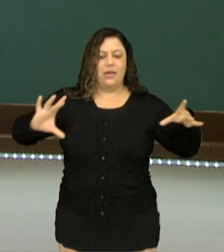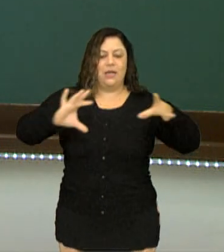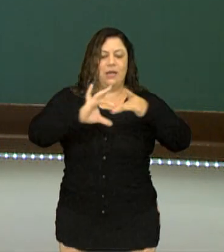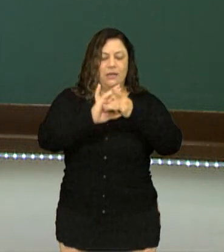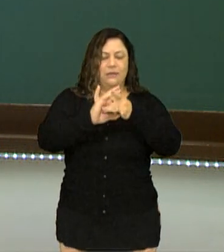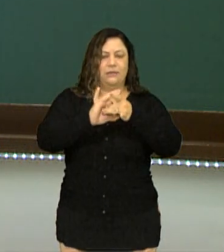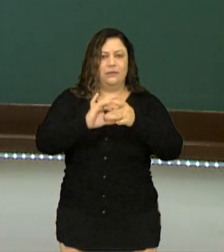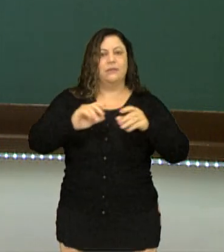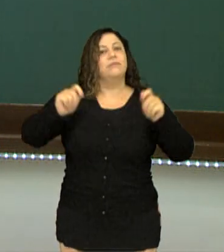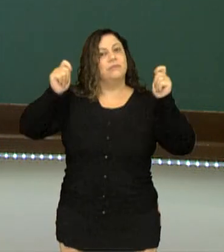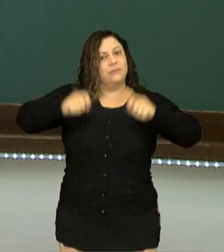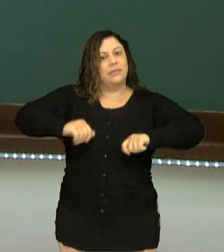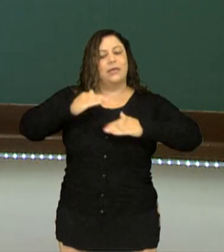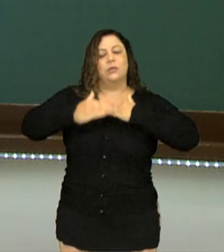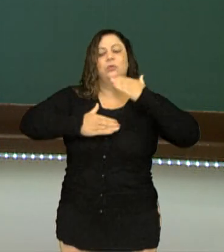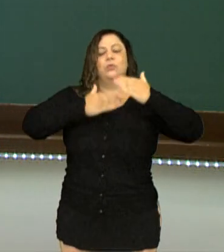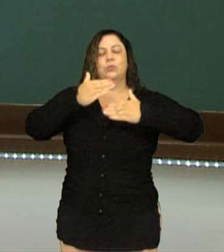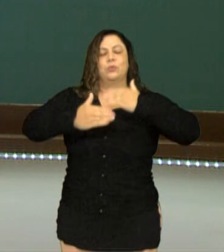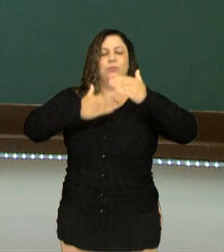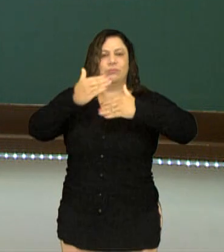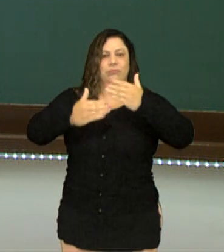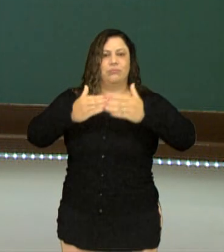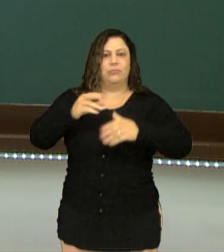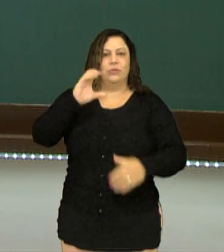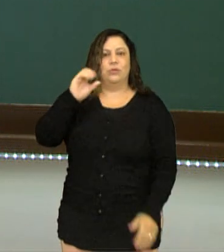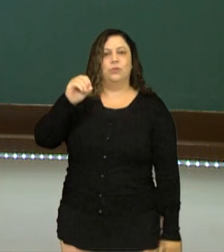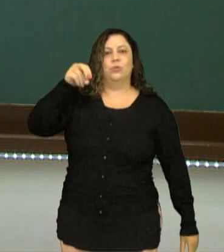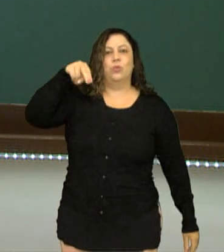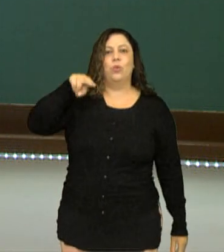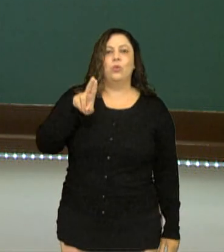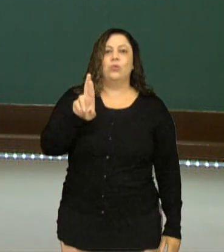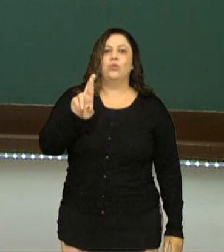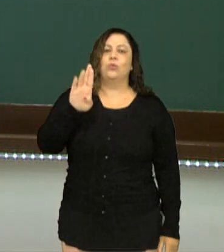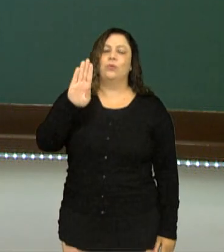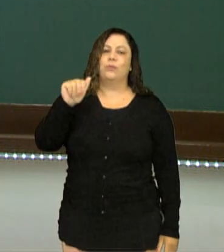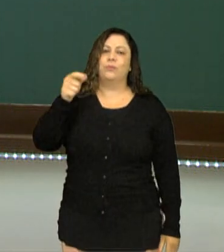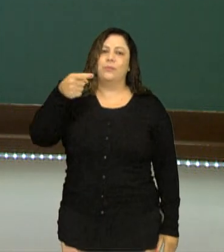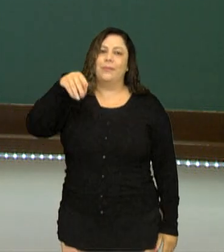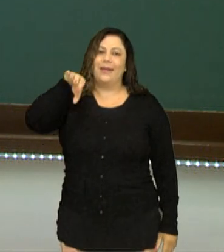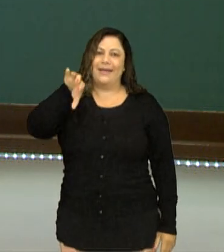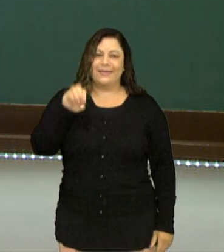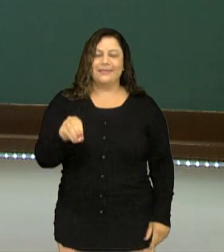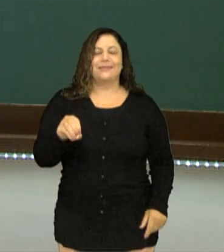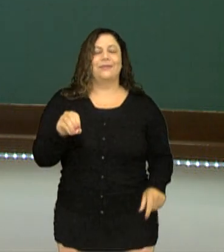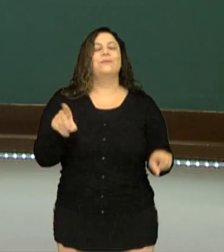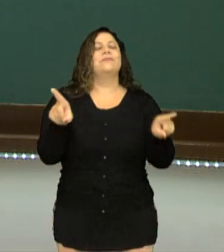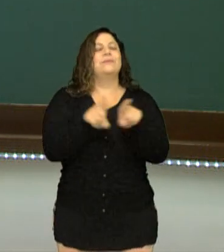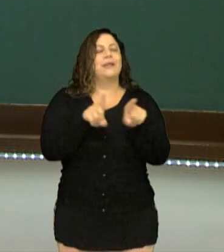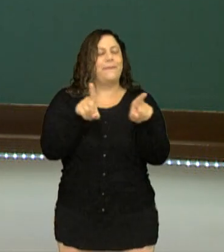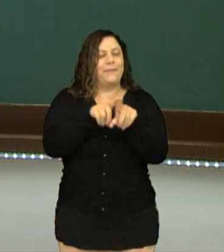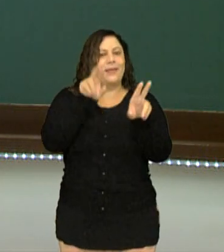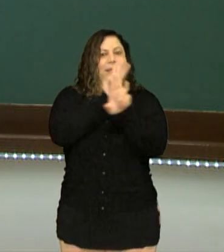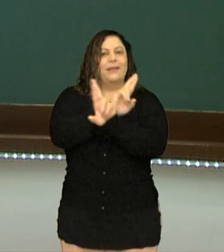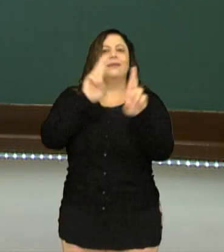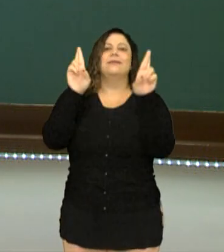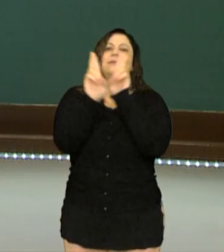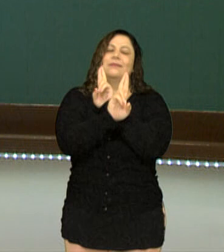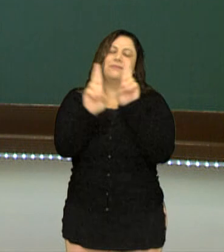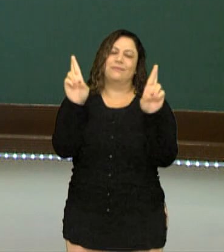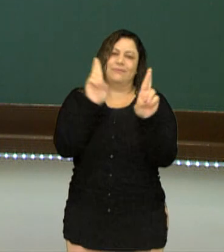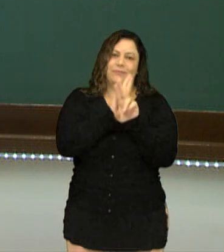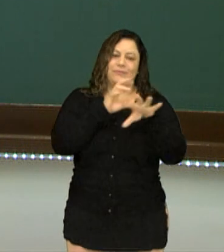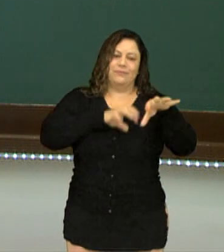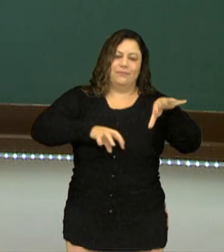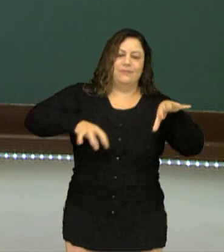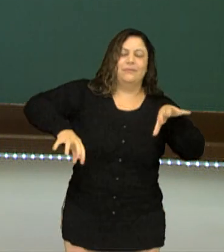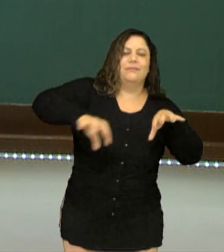aqui a gente chama de conurbação, certo? Então é um processo também que está relacionado a toda essa ideia de